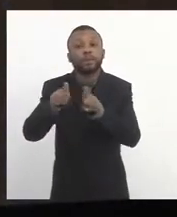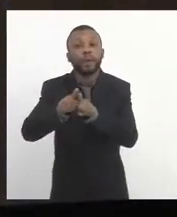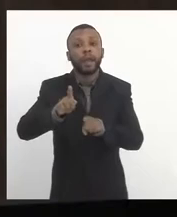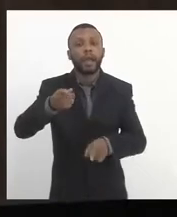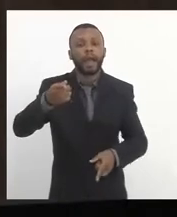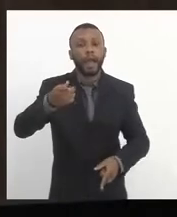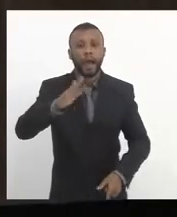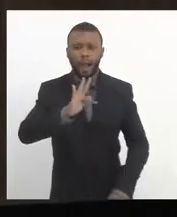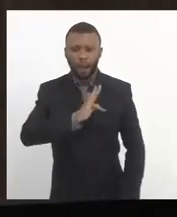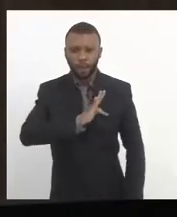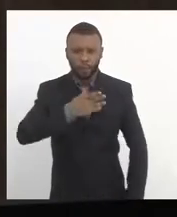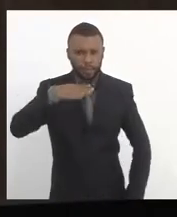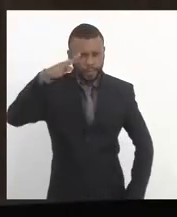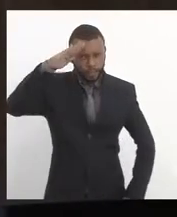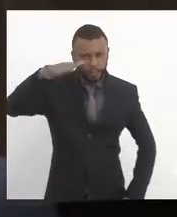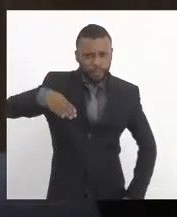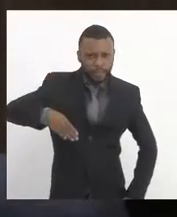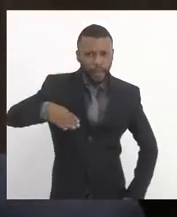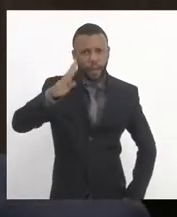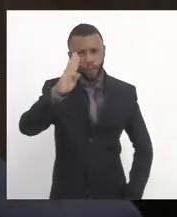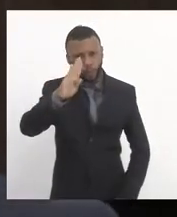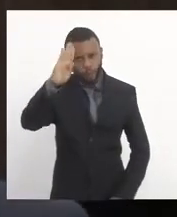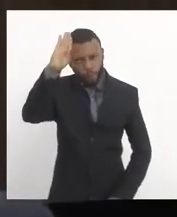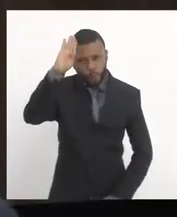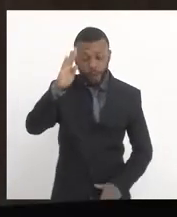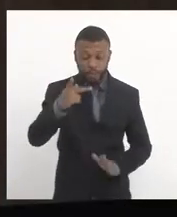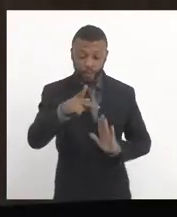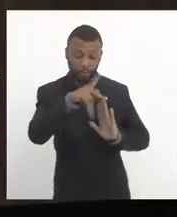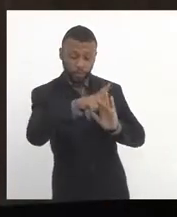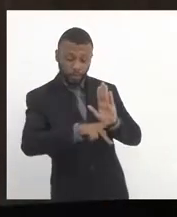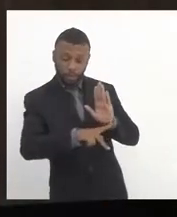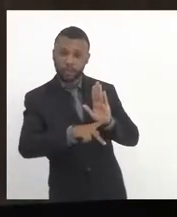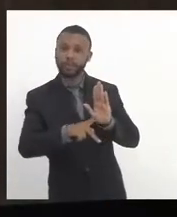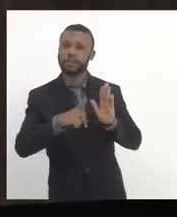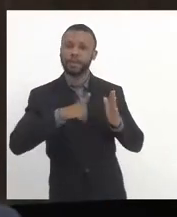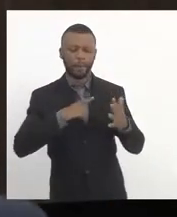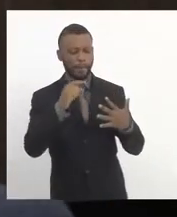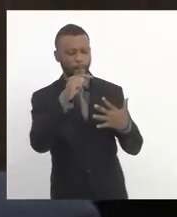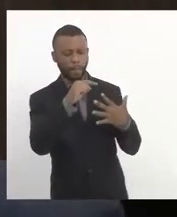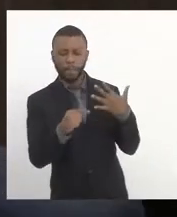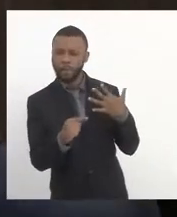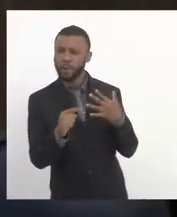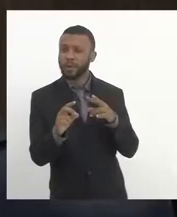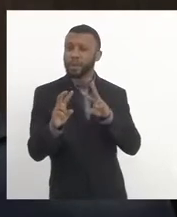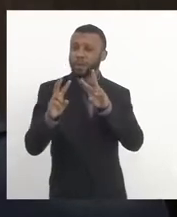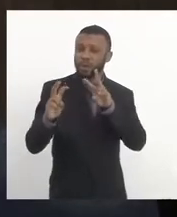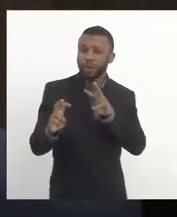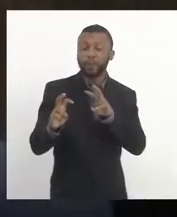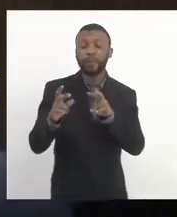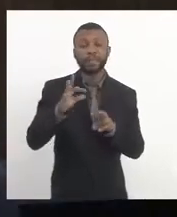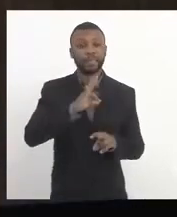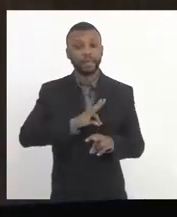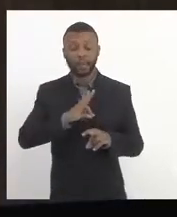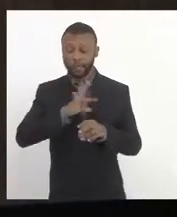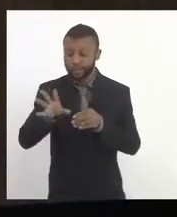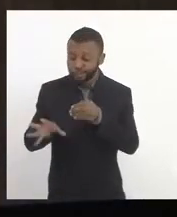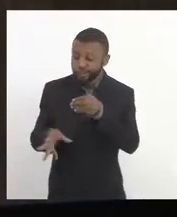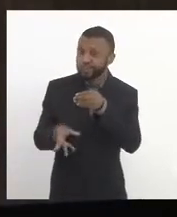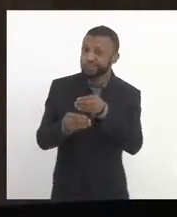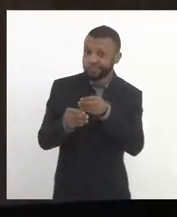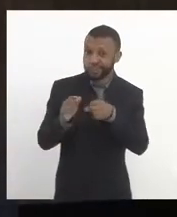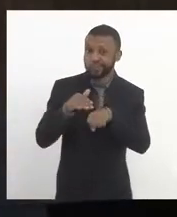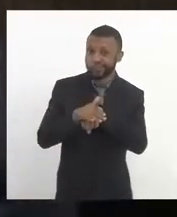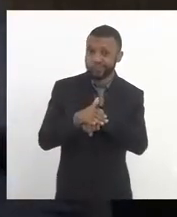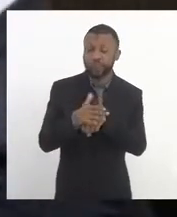Corpo de Bombeiros. Então, é um projeto bem abrangente essa questão do adicional noturno. E aproveitando o ensejo,